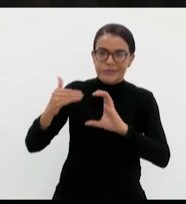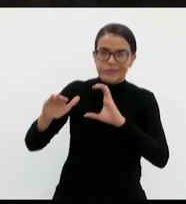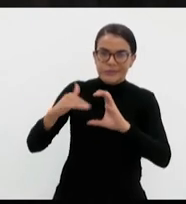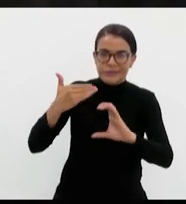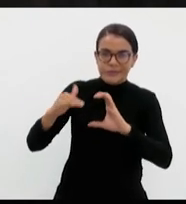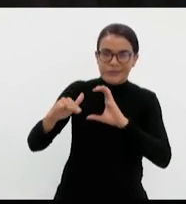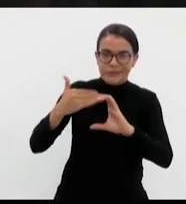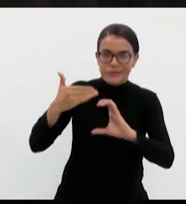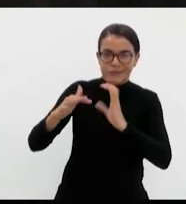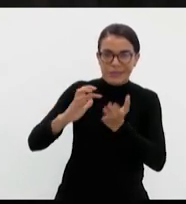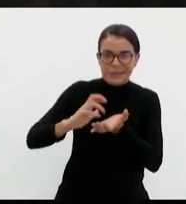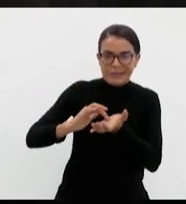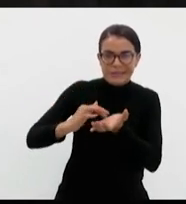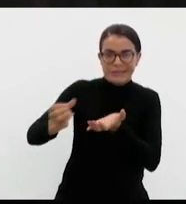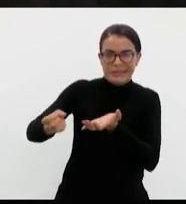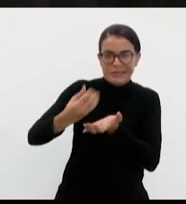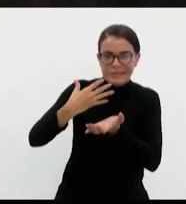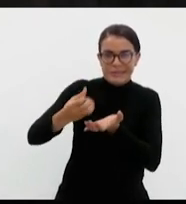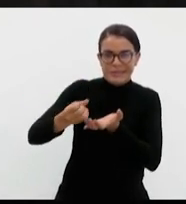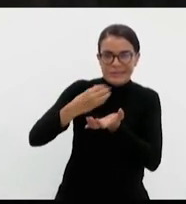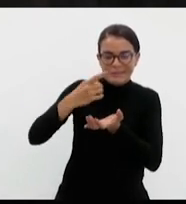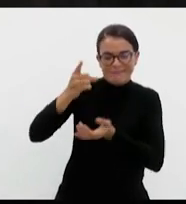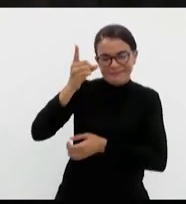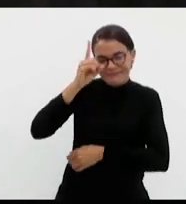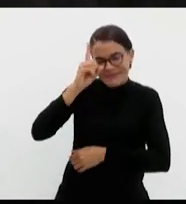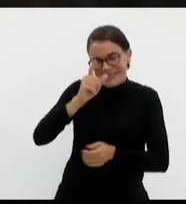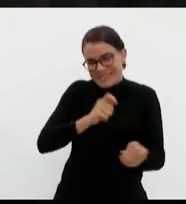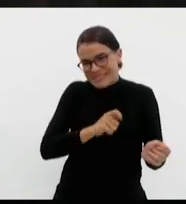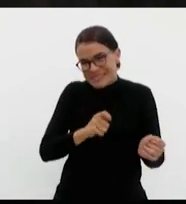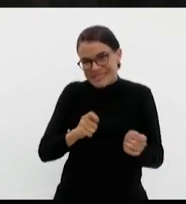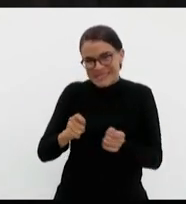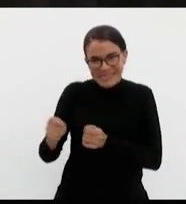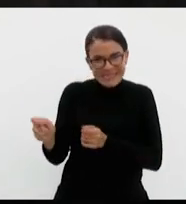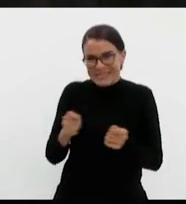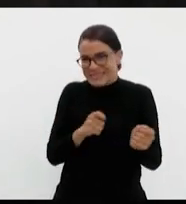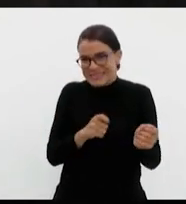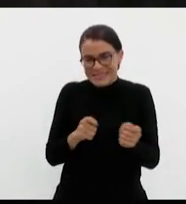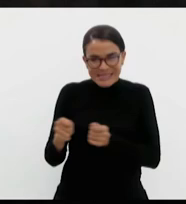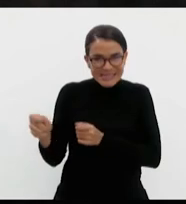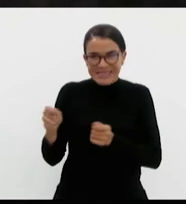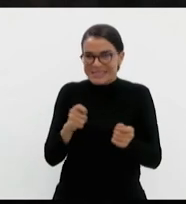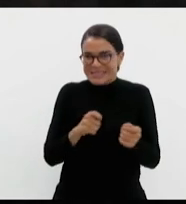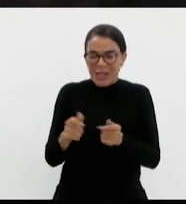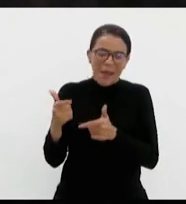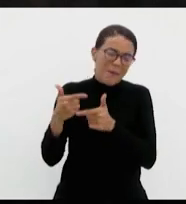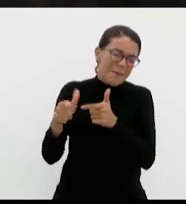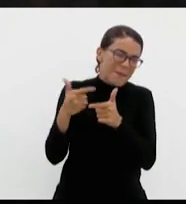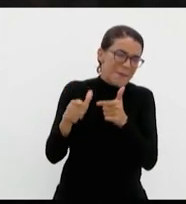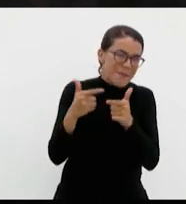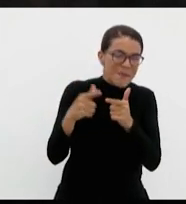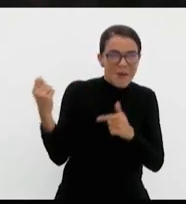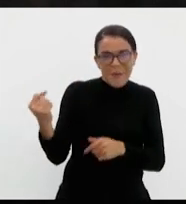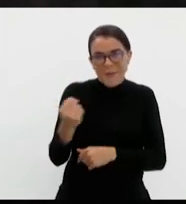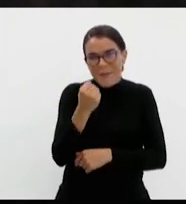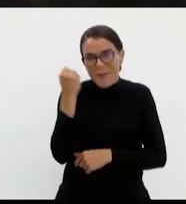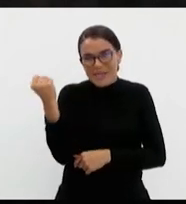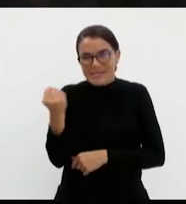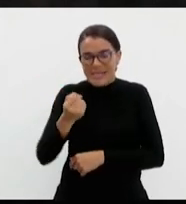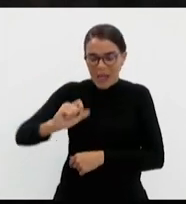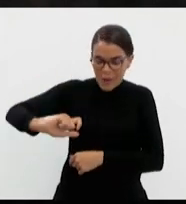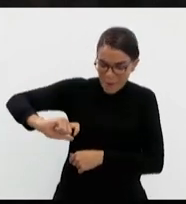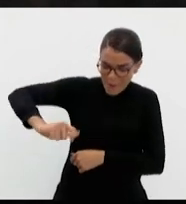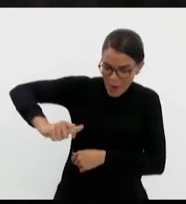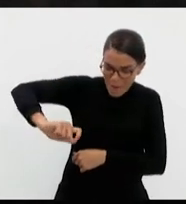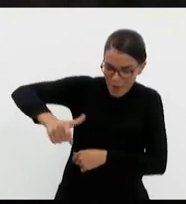sucessivamente mensagens de áreas que estão com problemas sérios de abastecimento de